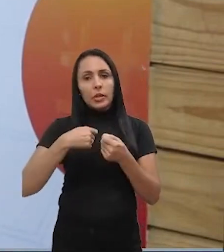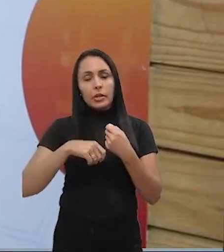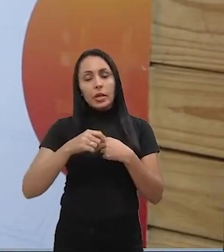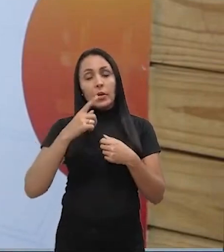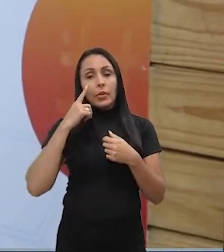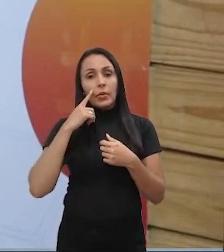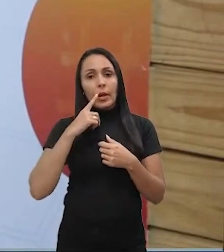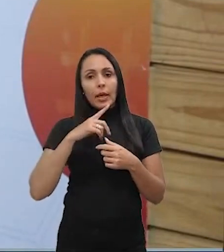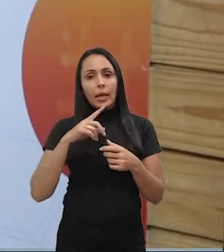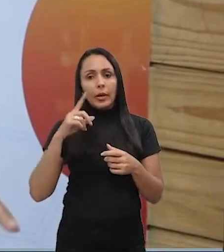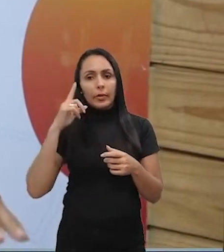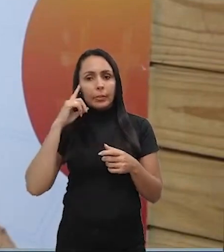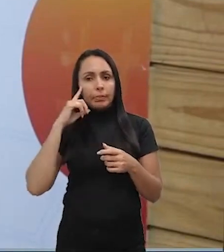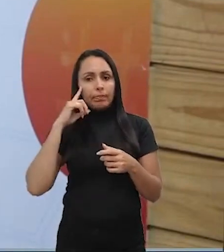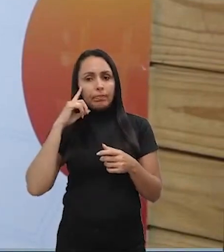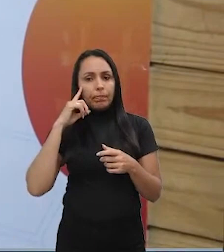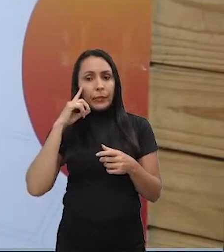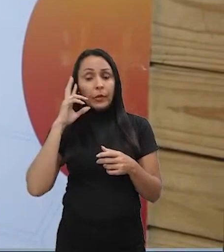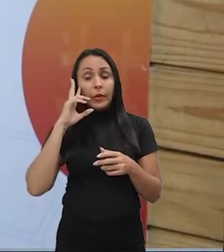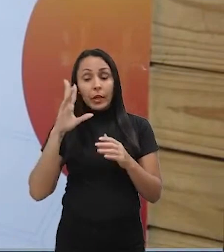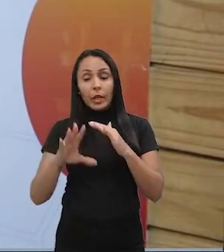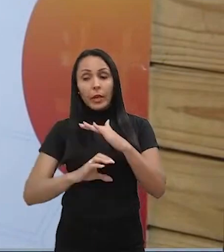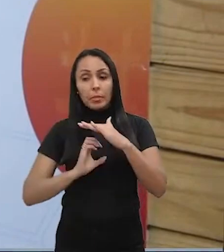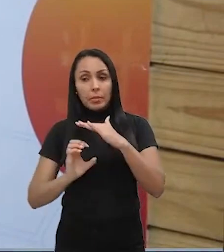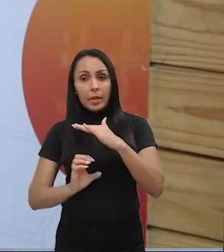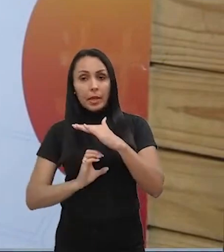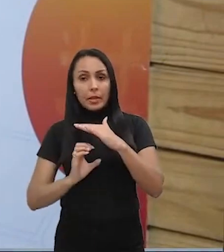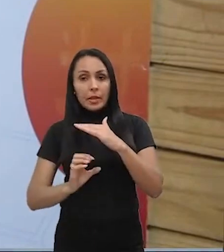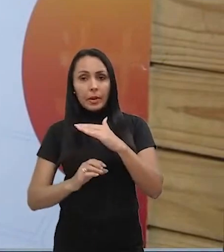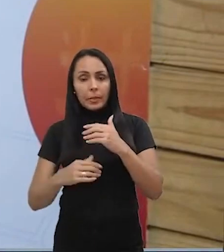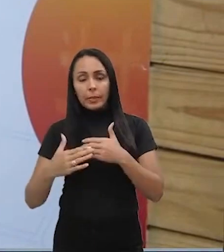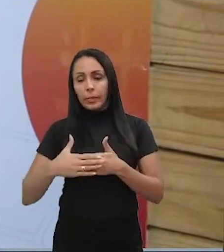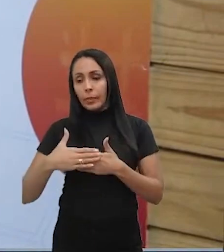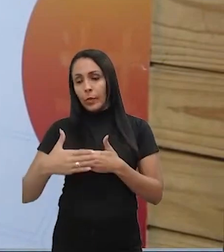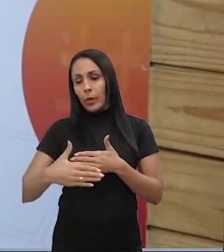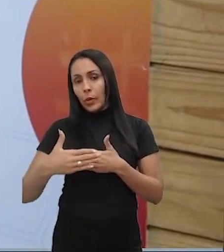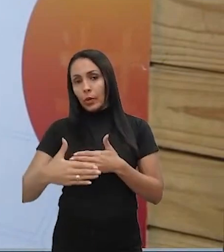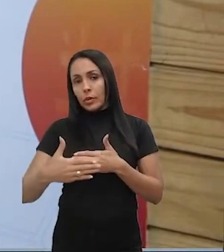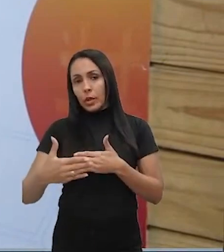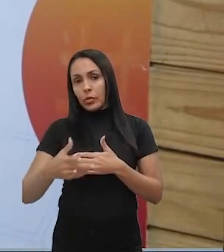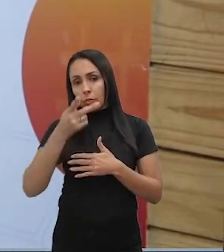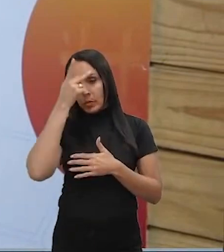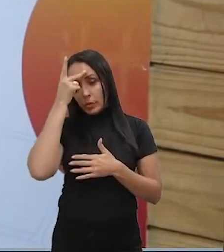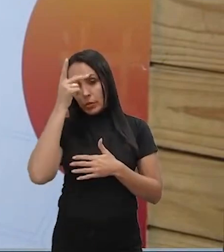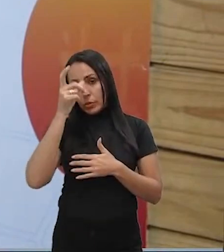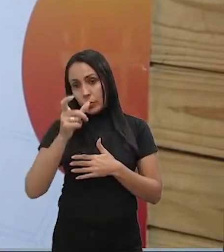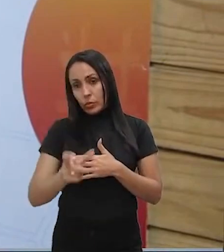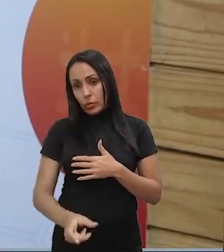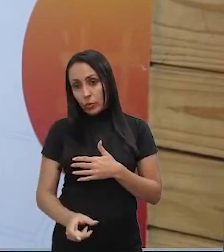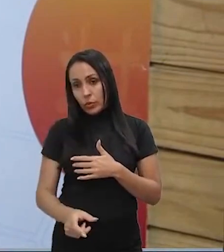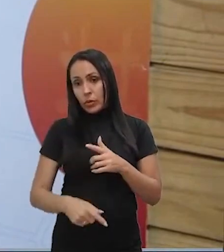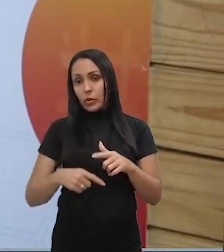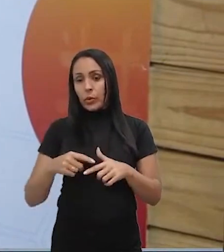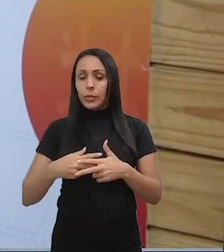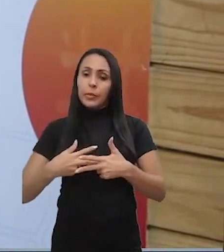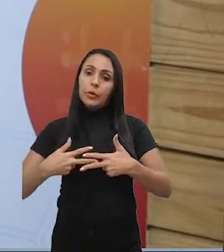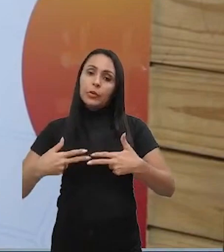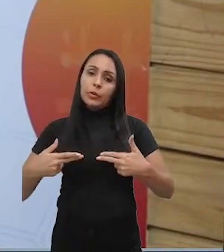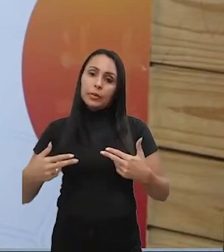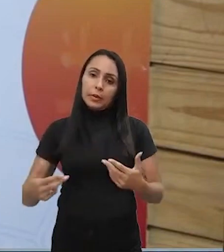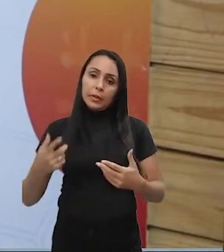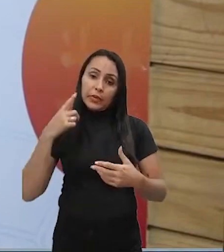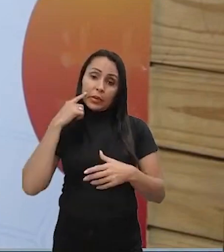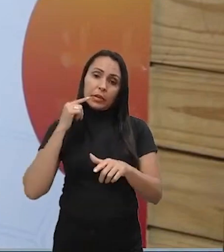ela prevê que empresa, processos, pessoas e produtos